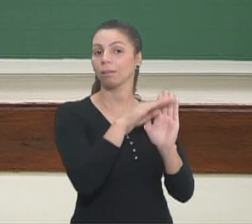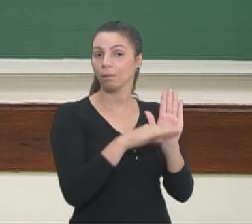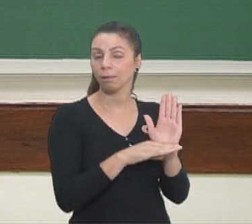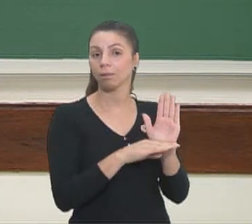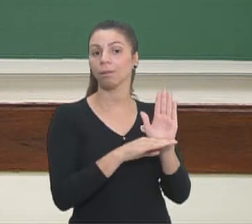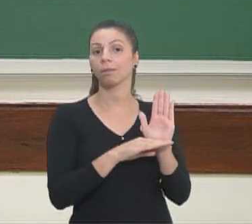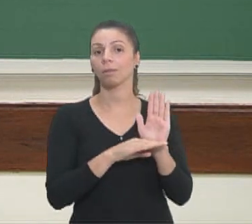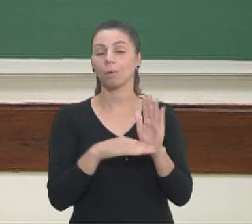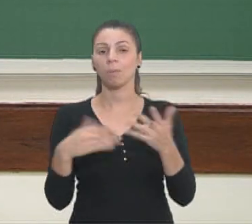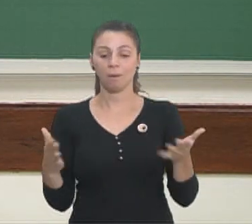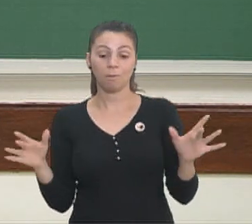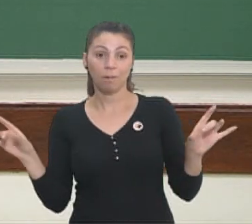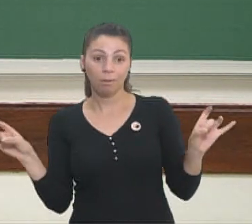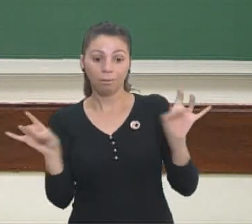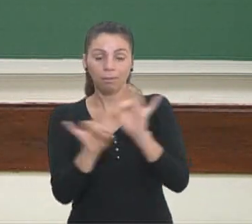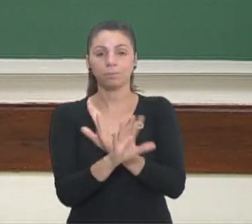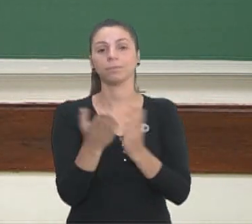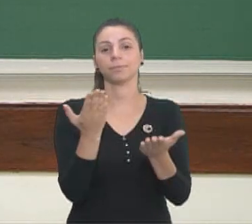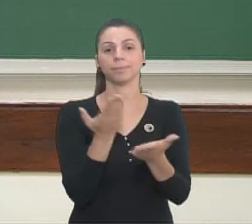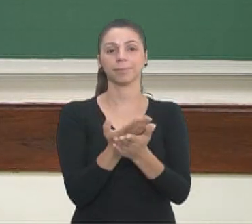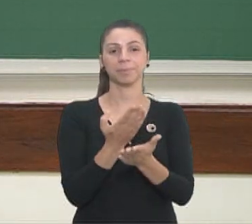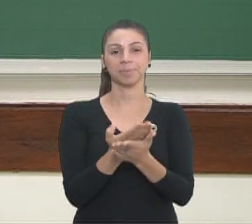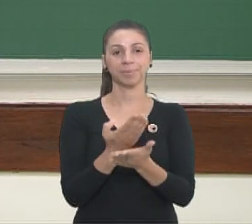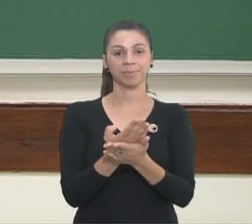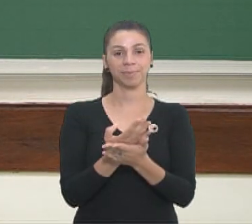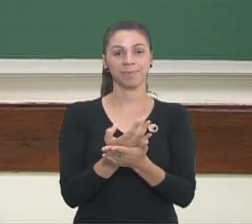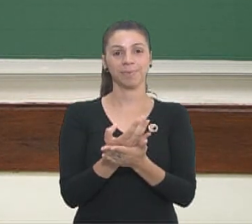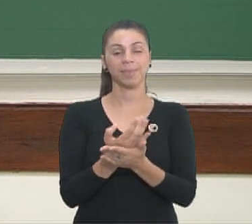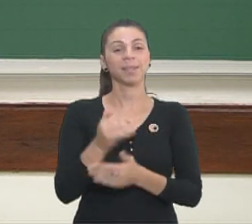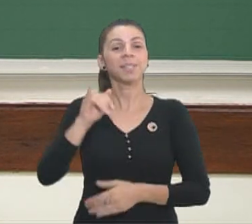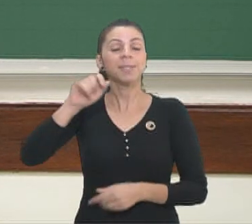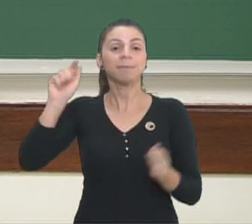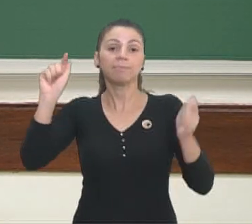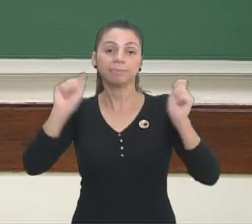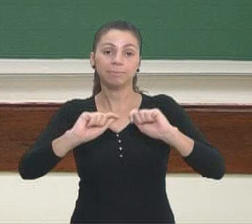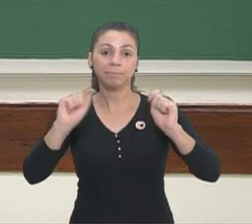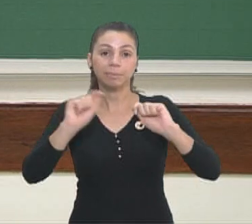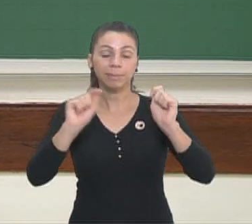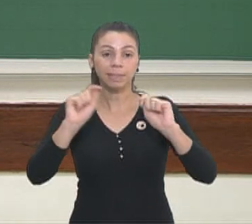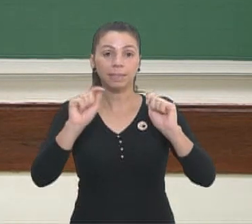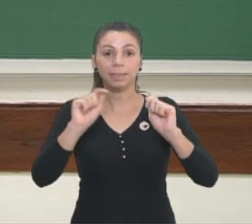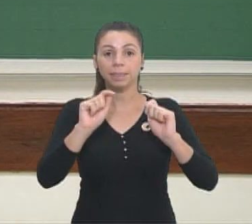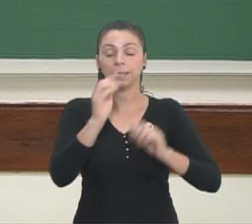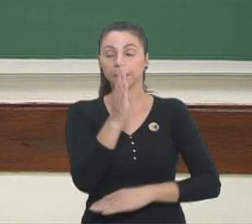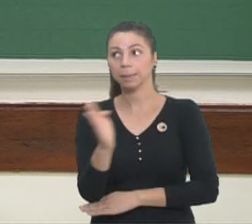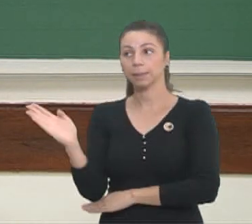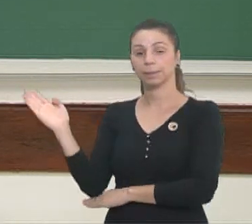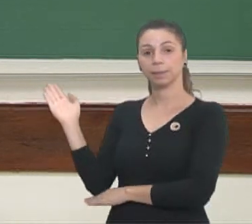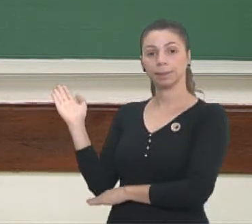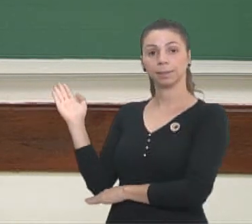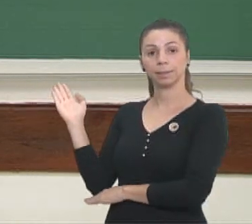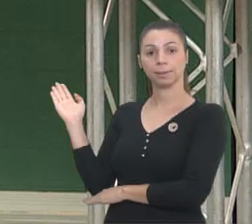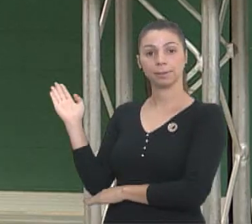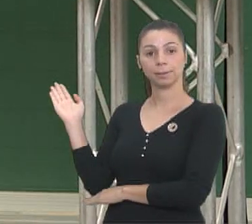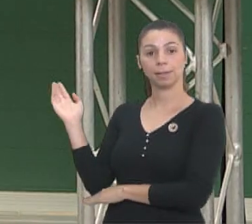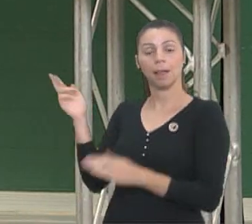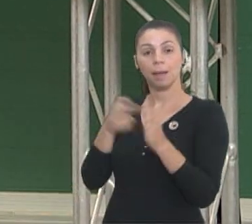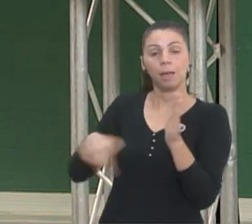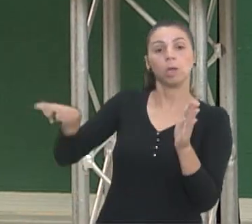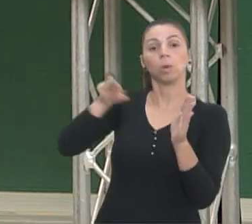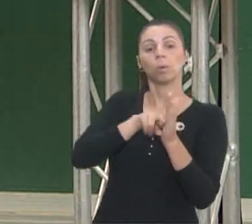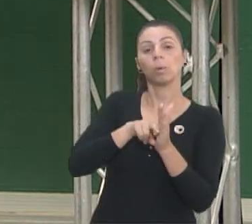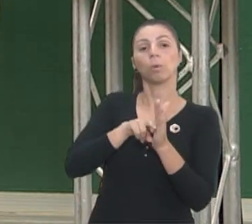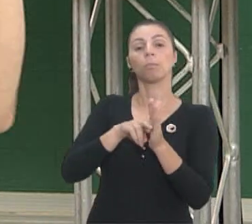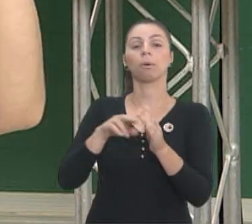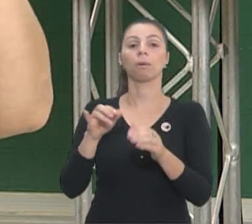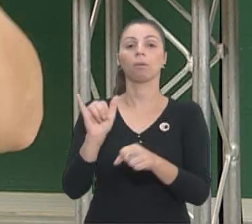aula como encerrada. Qualquer coisa, se for necessário, reveja a aula no canal do YouTube,